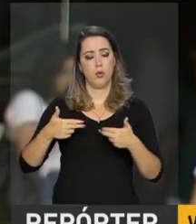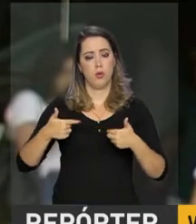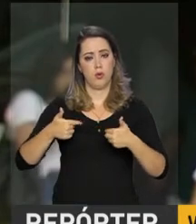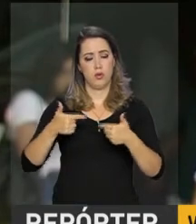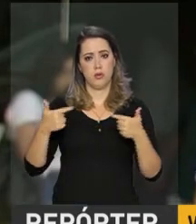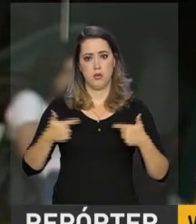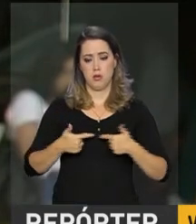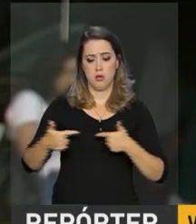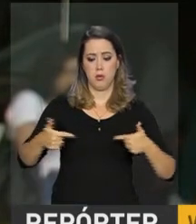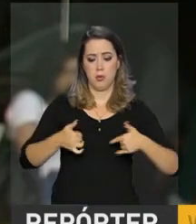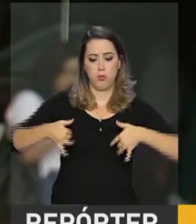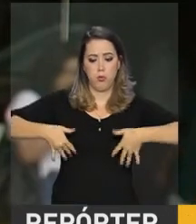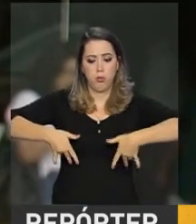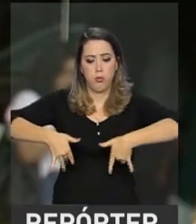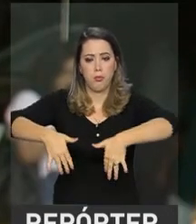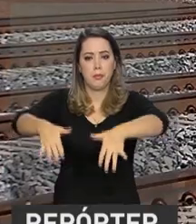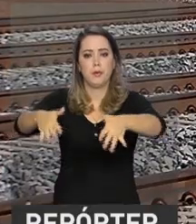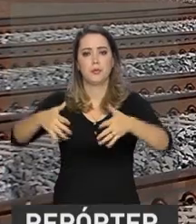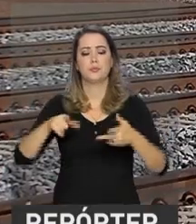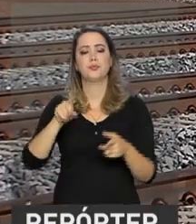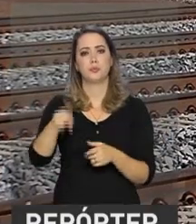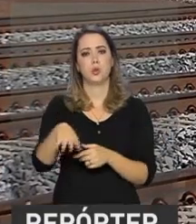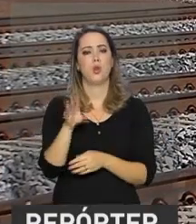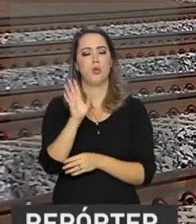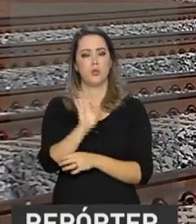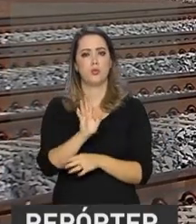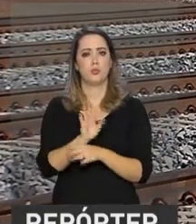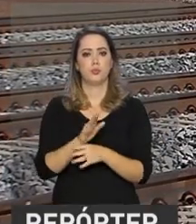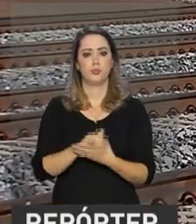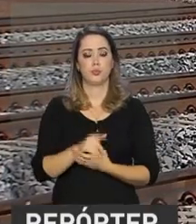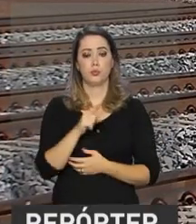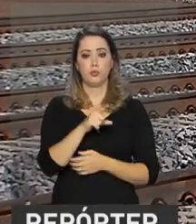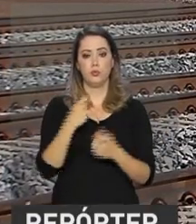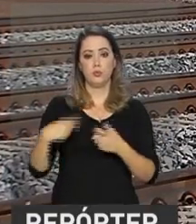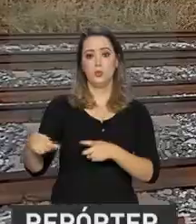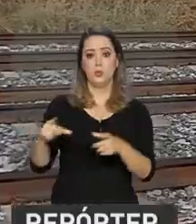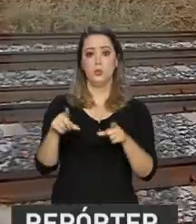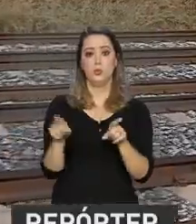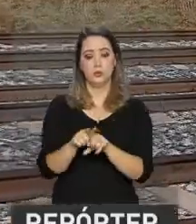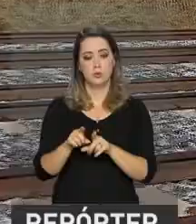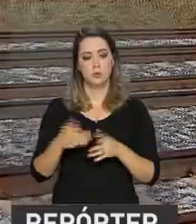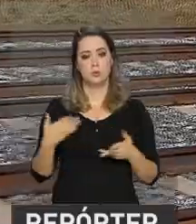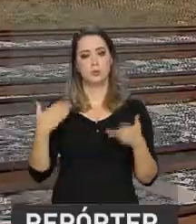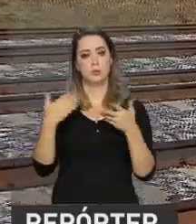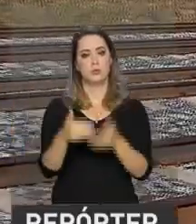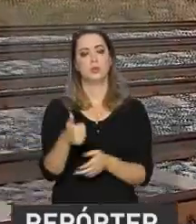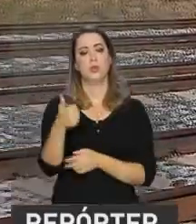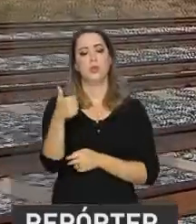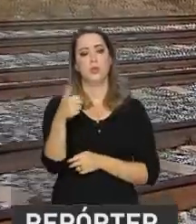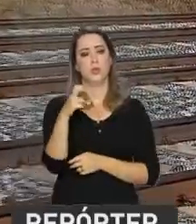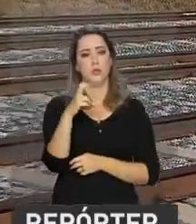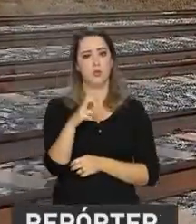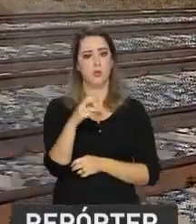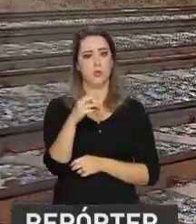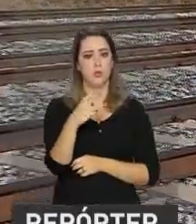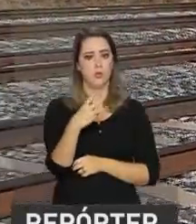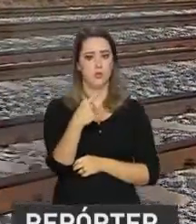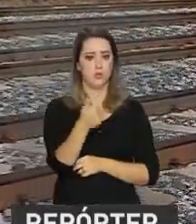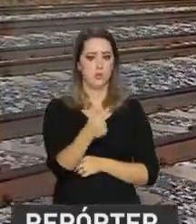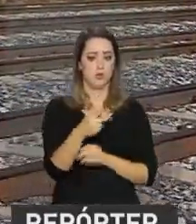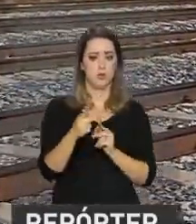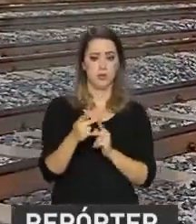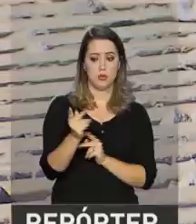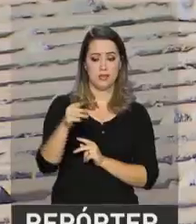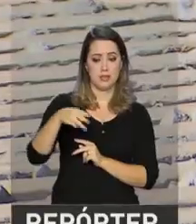né? Então pode nos ajudar bastante. O pátio intermodal também faz parte dos 1.537 quilômetros